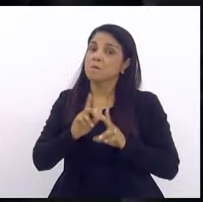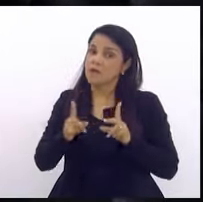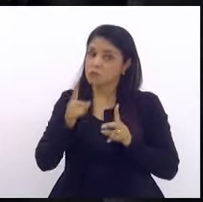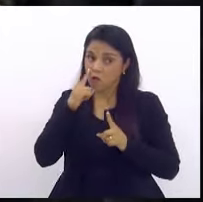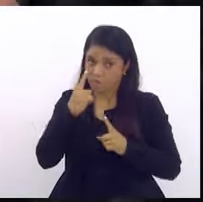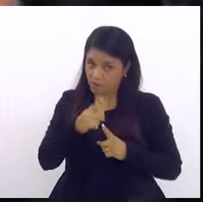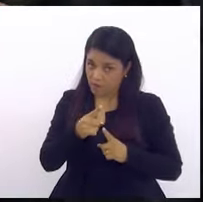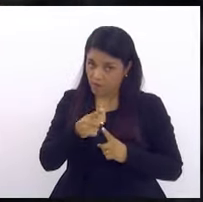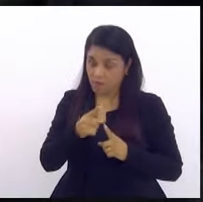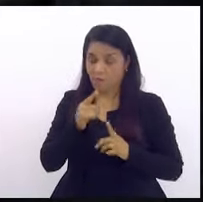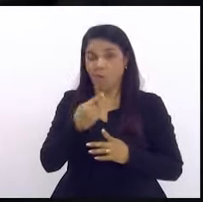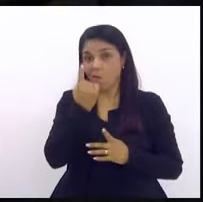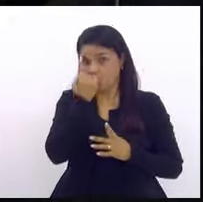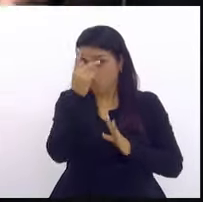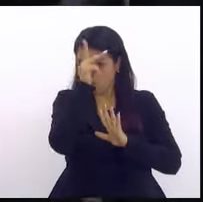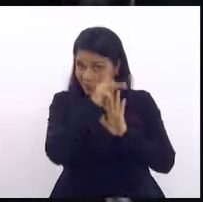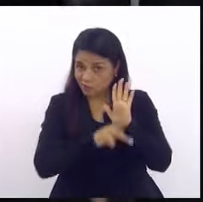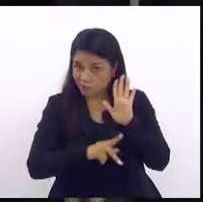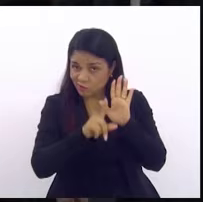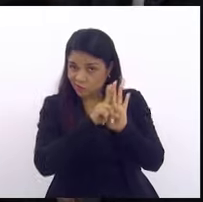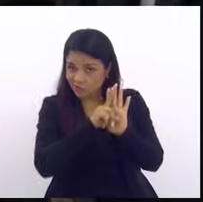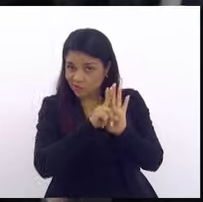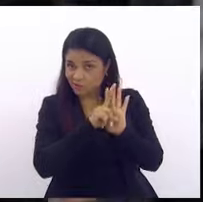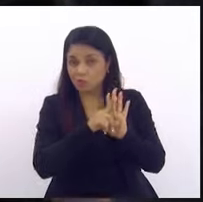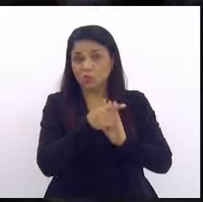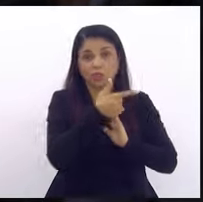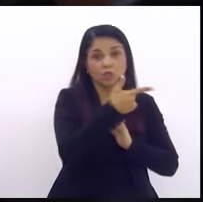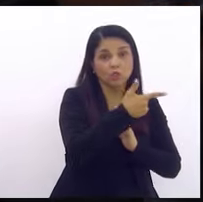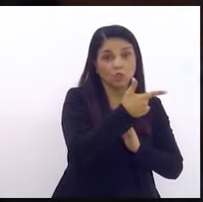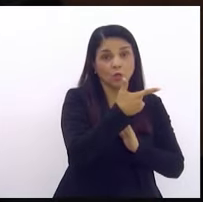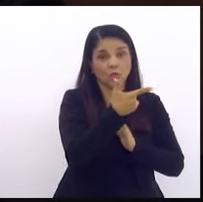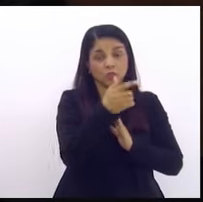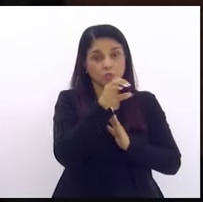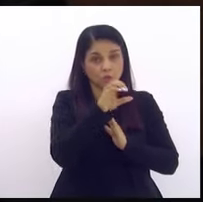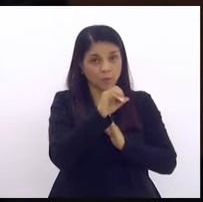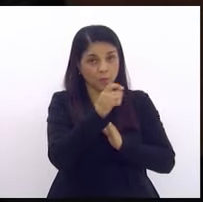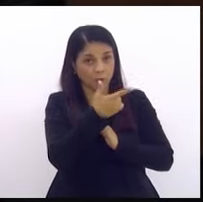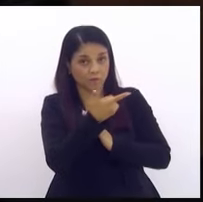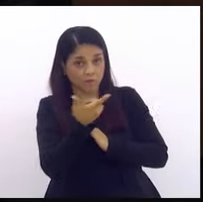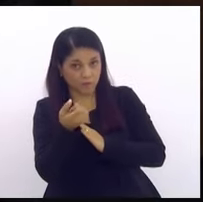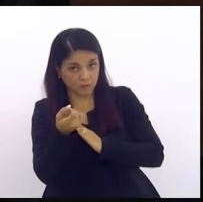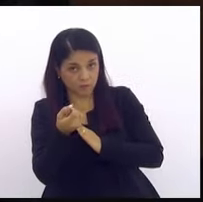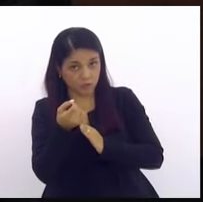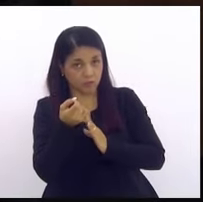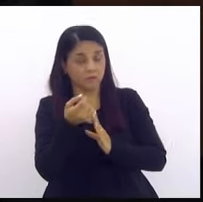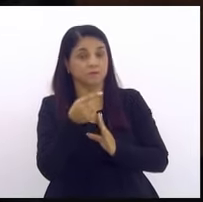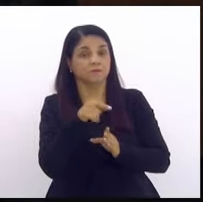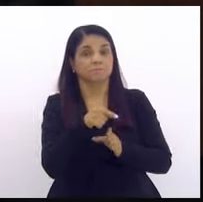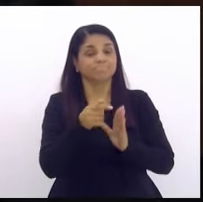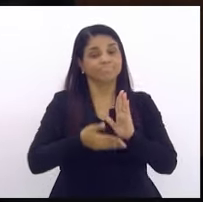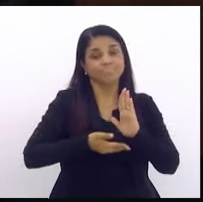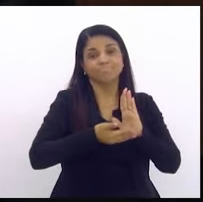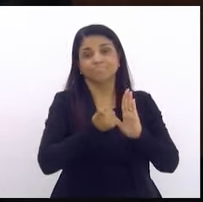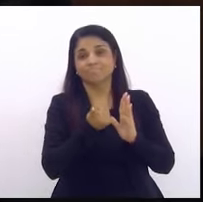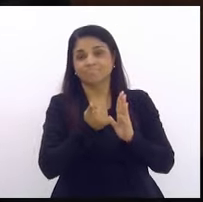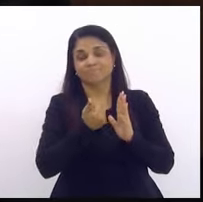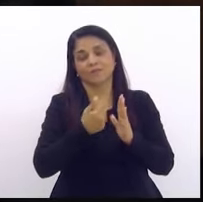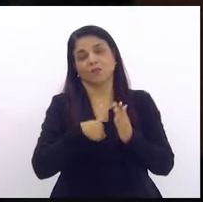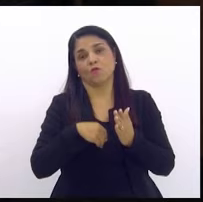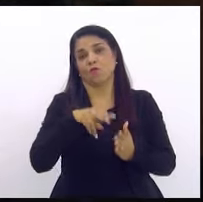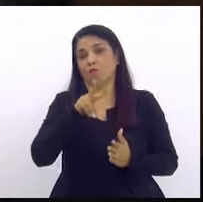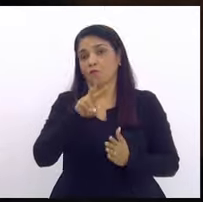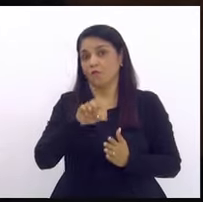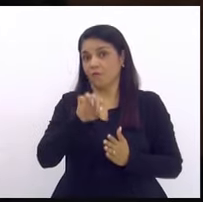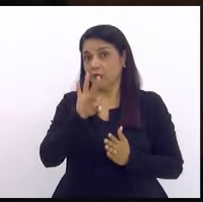senhor pega um projeto que vem de 2020, que vem sendo retirado de pauta o veto.